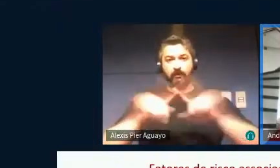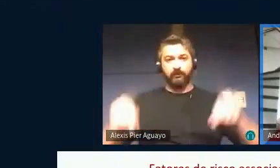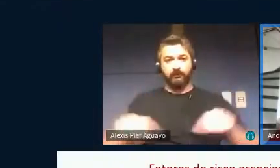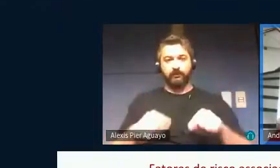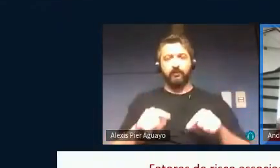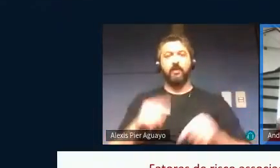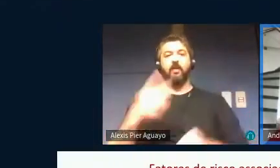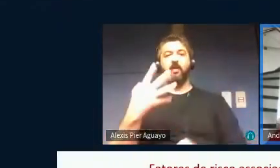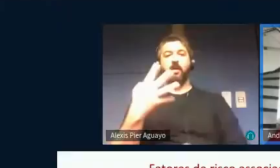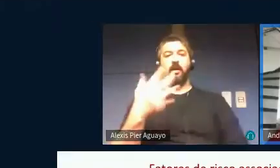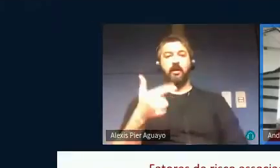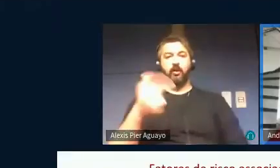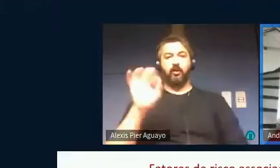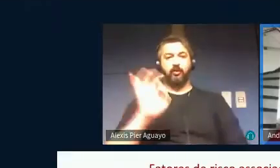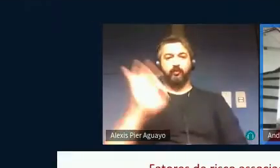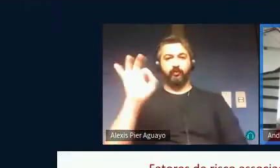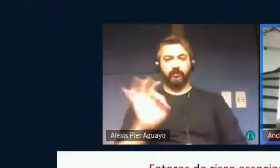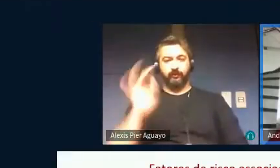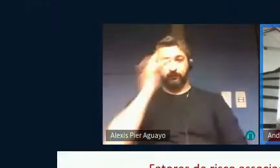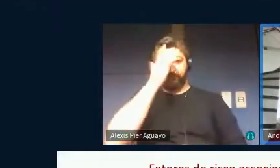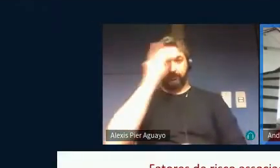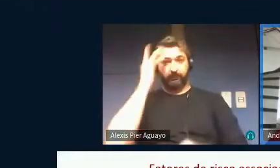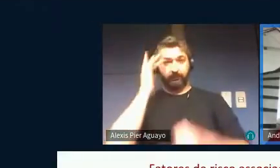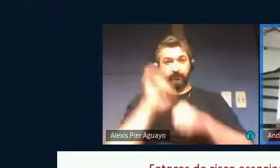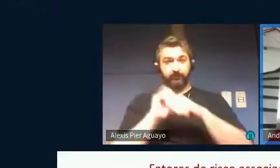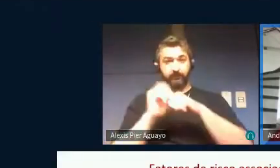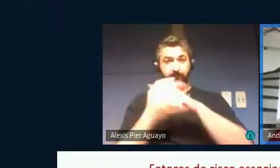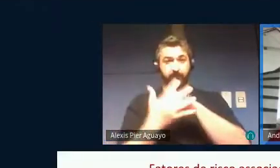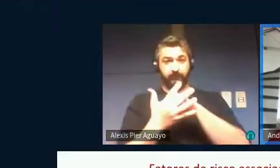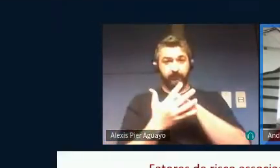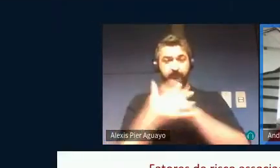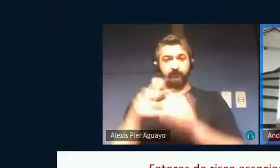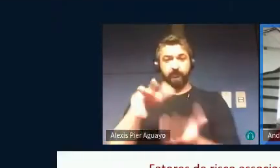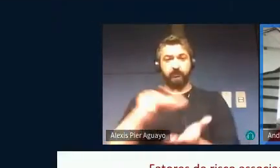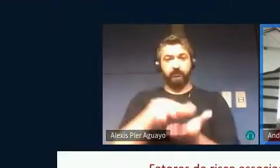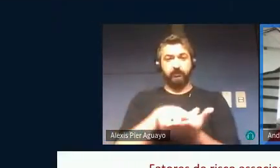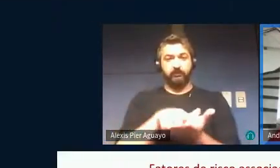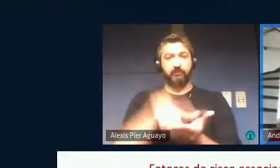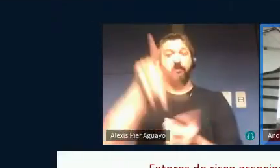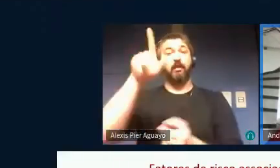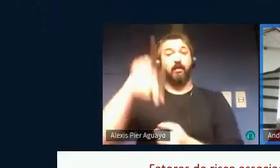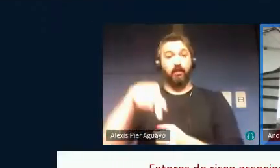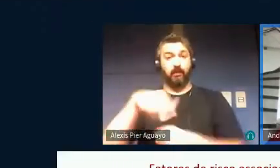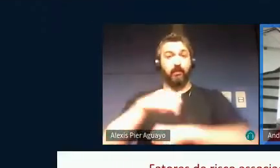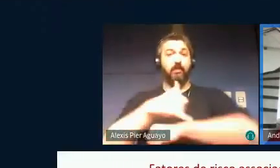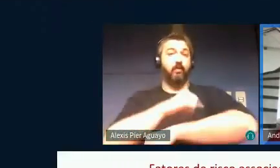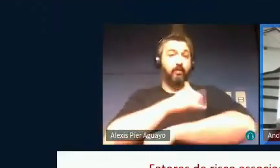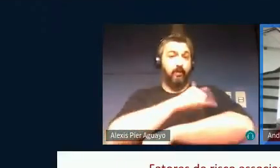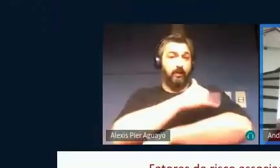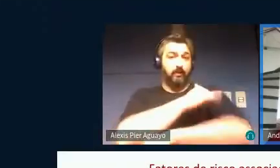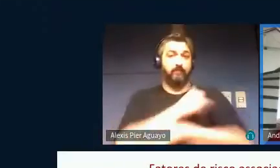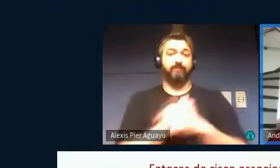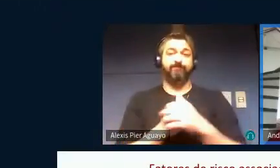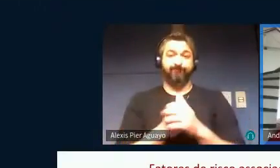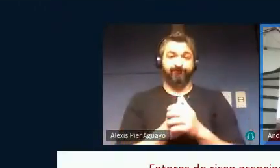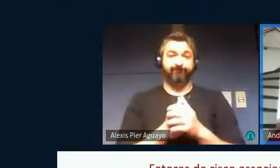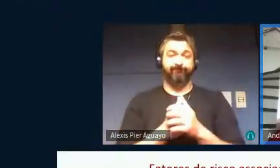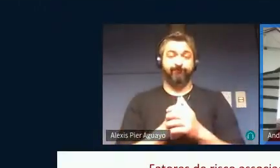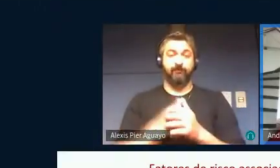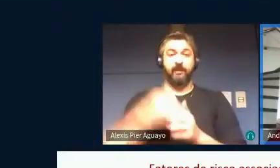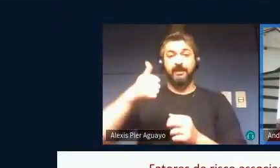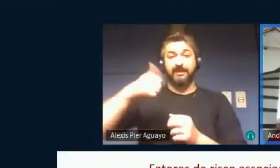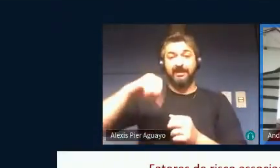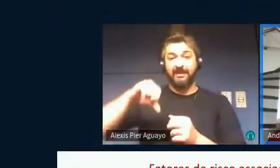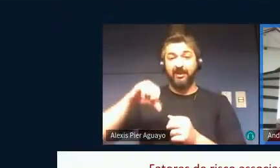42% dos indivíduos com Covid, né, internados, eram obesos. E cerca de